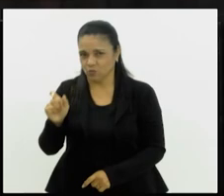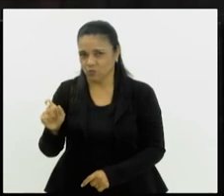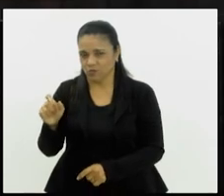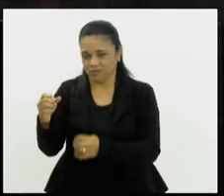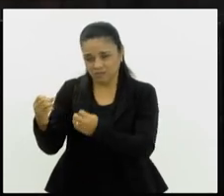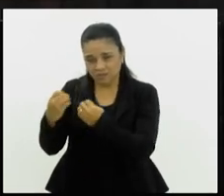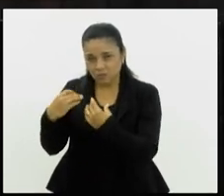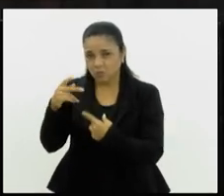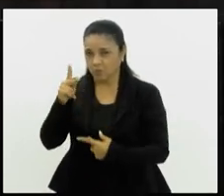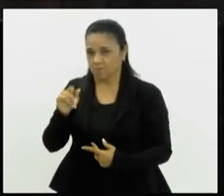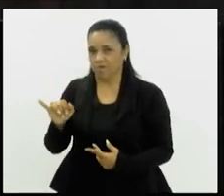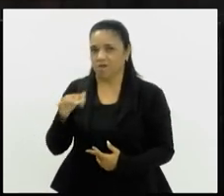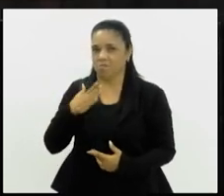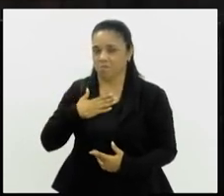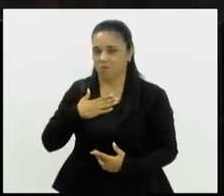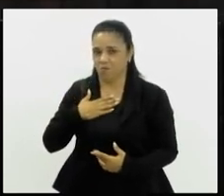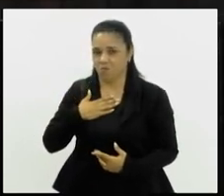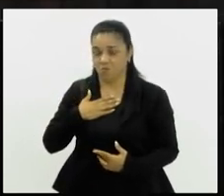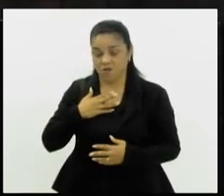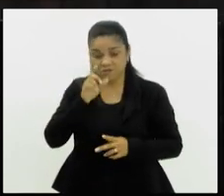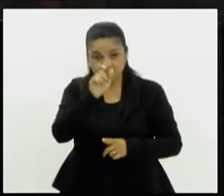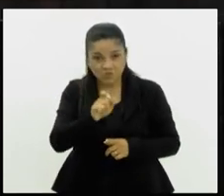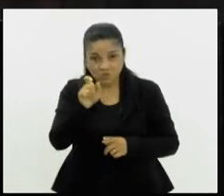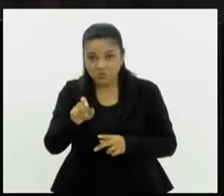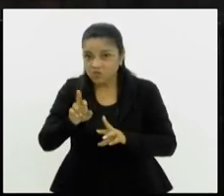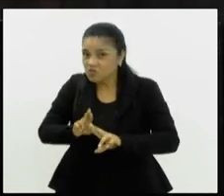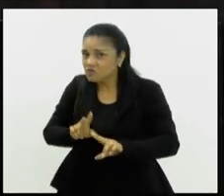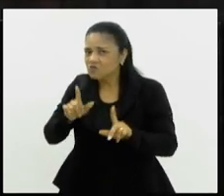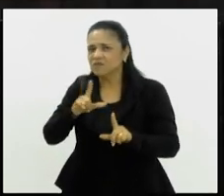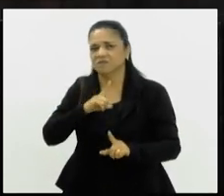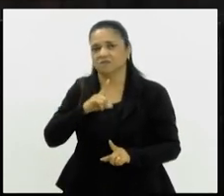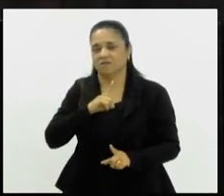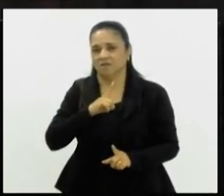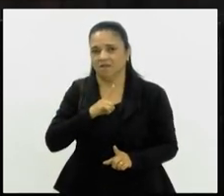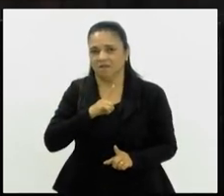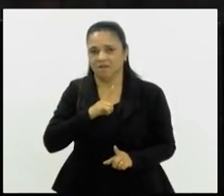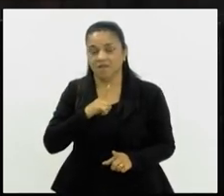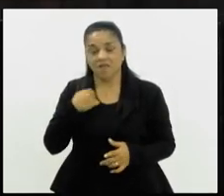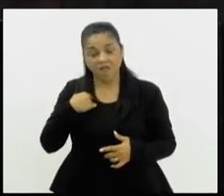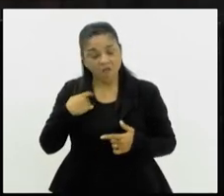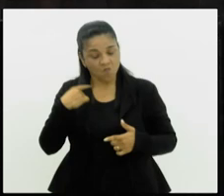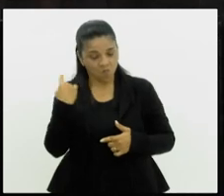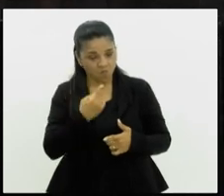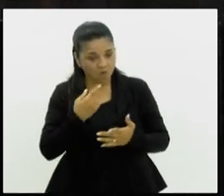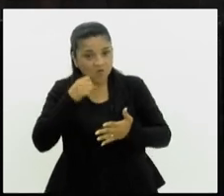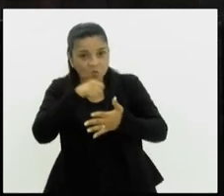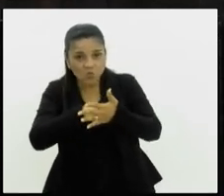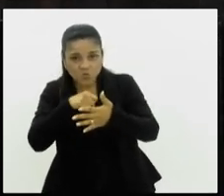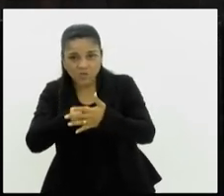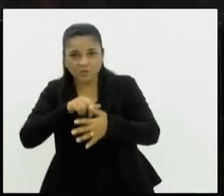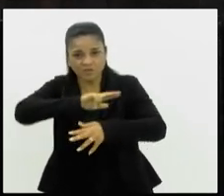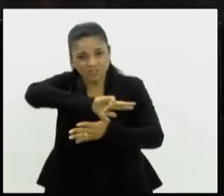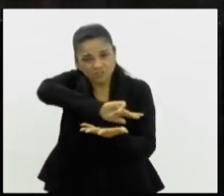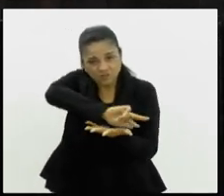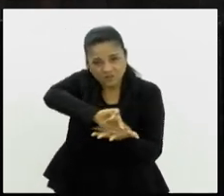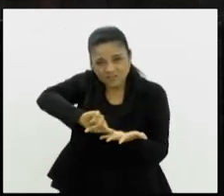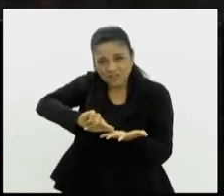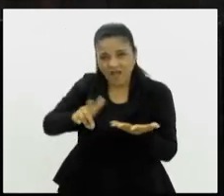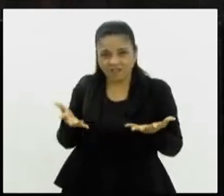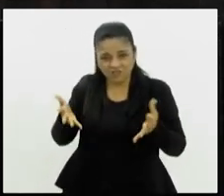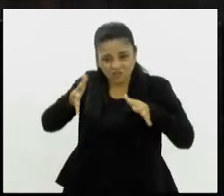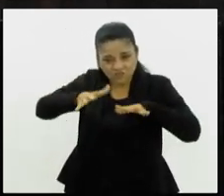pessoas têm suas diferenças. E é isto que nós estamos lutando. A diversidade, a inclusão, ela